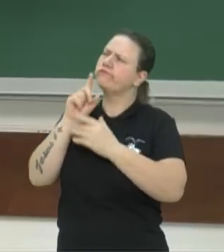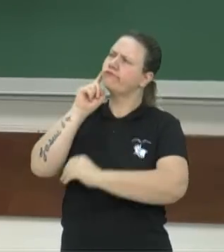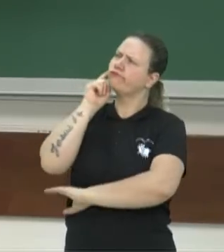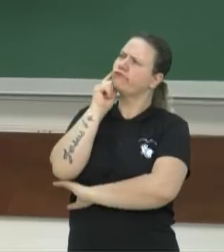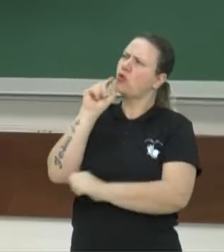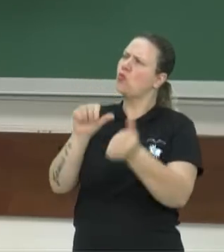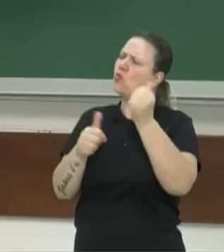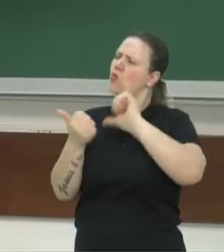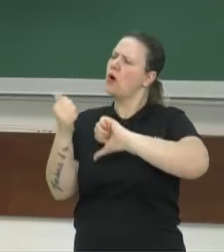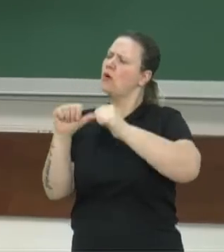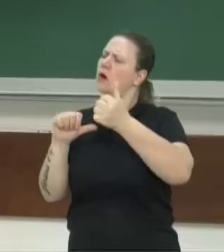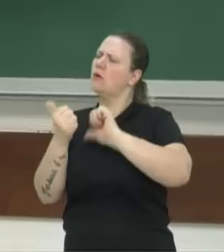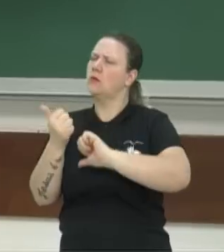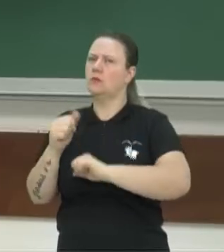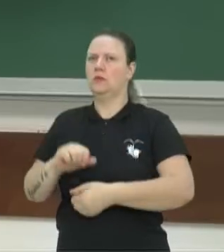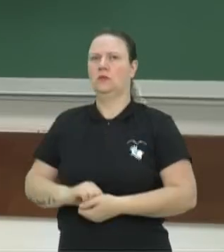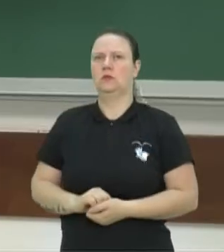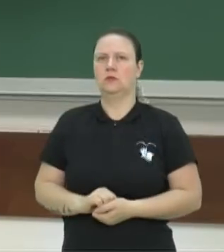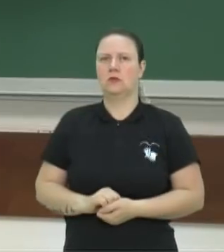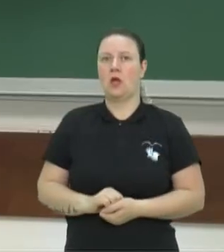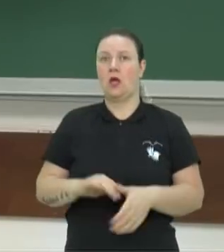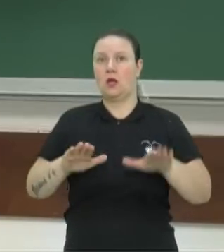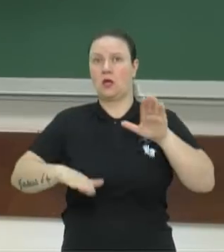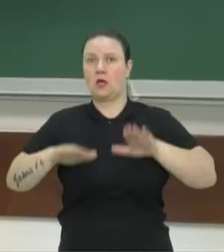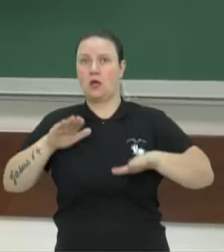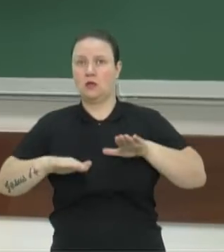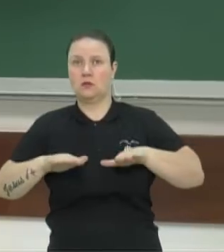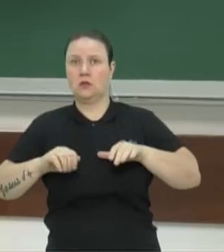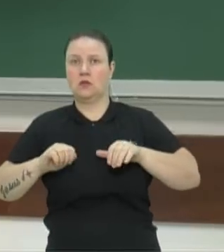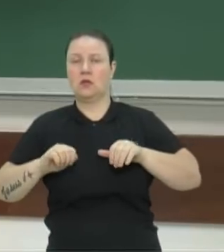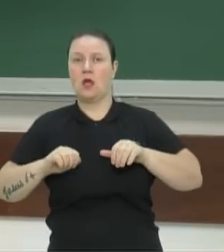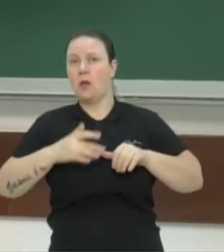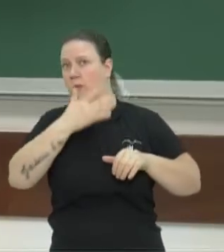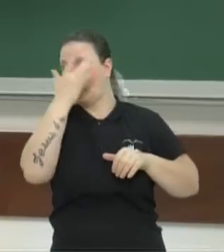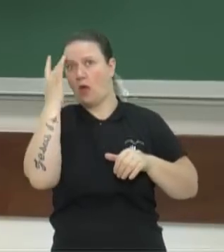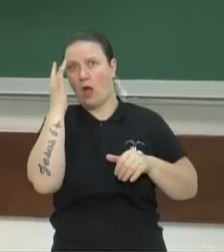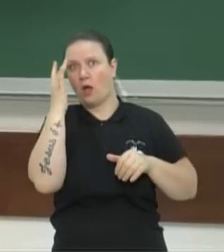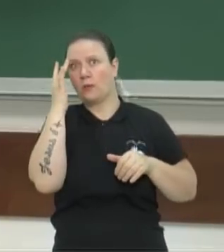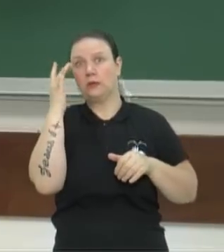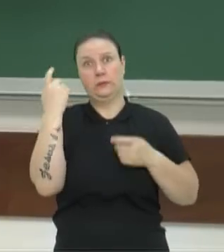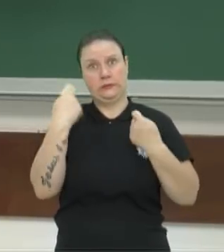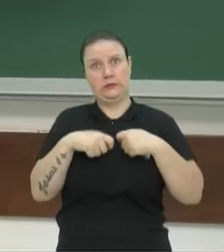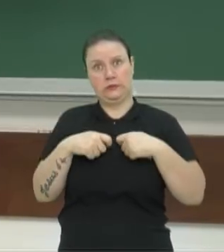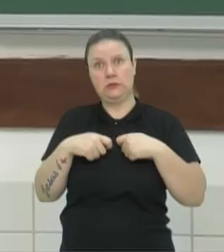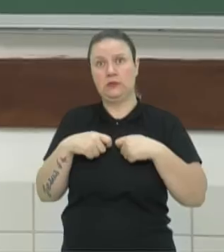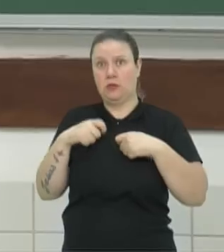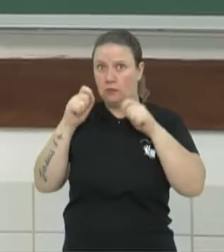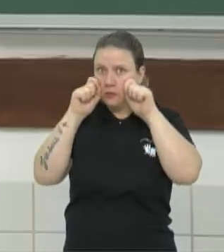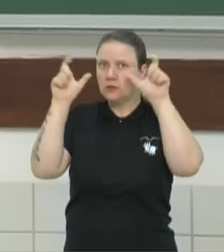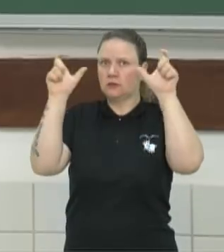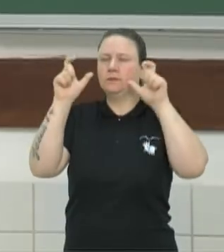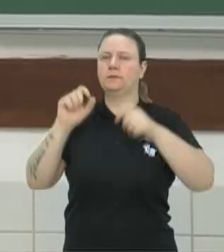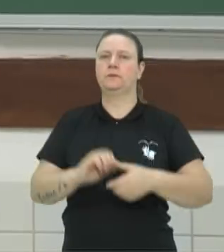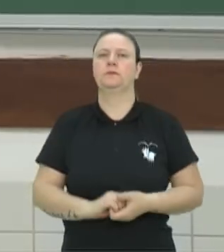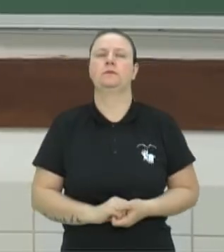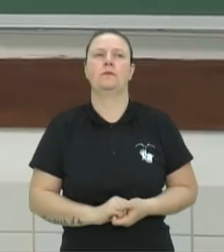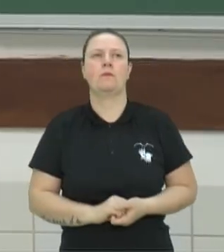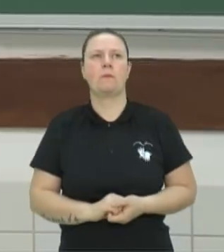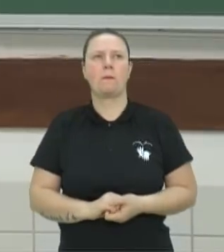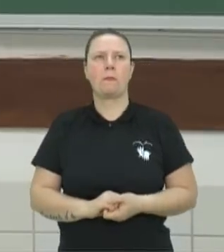ali tentando fazer um movimento social, sendo que ele está ali para vender um produto. Então, pensa nisso, tá? Vamos ver a próxima